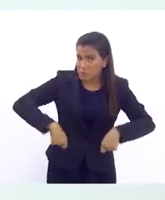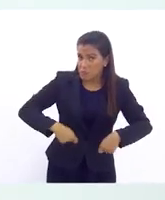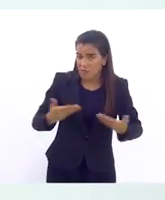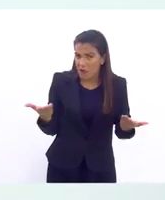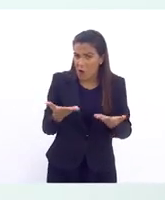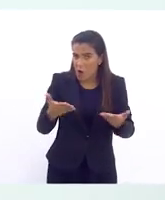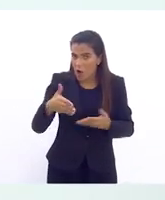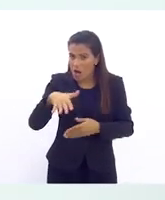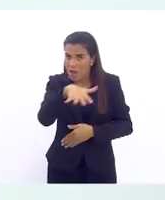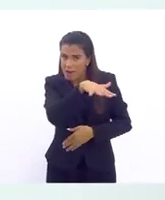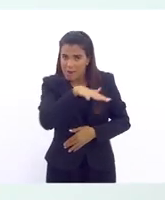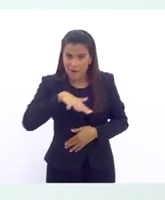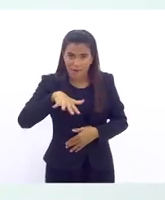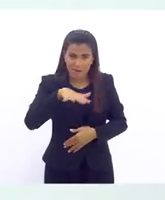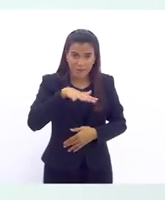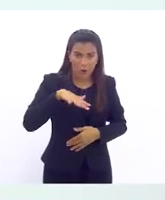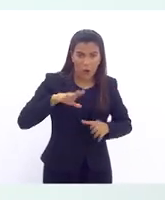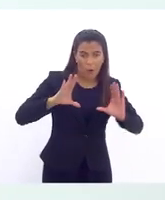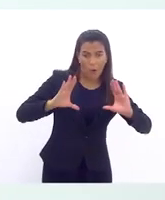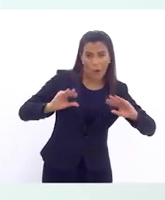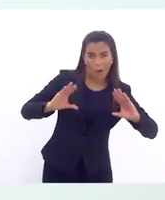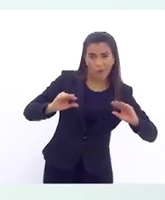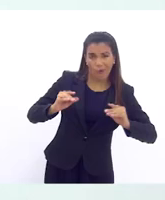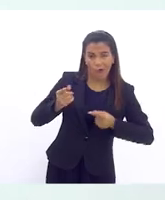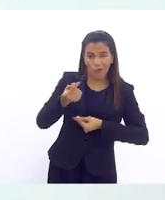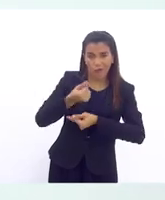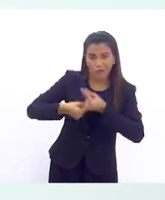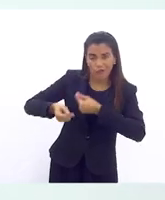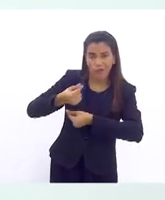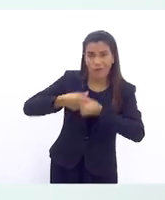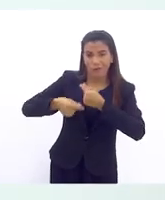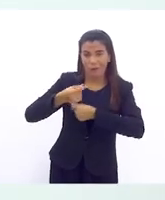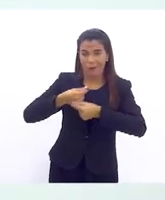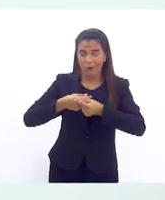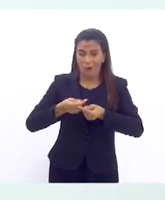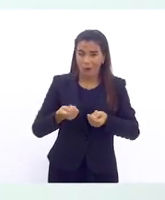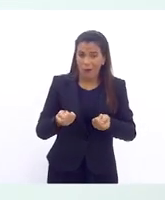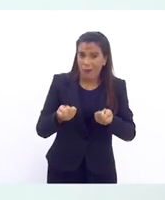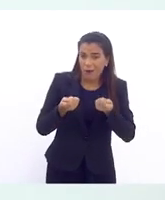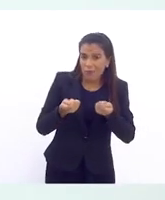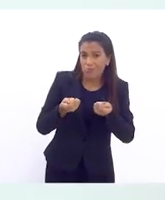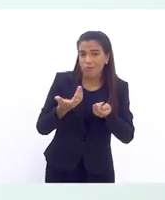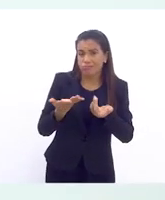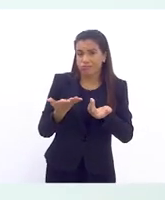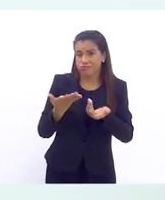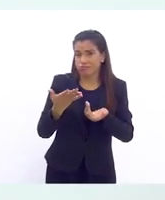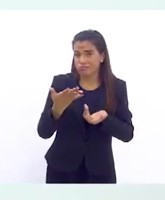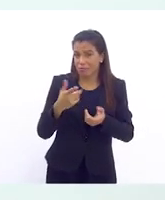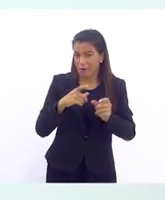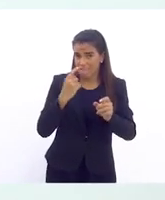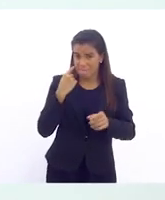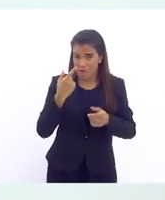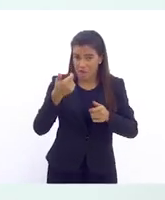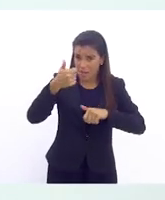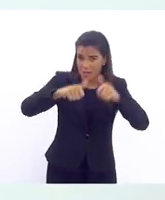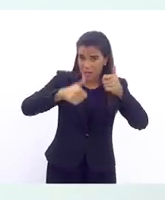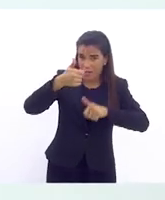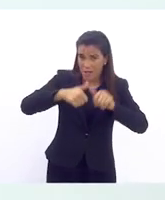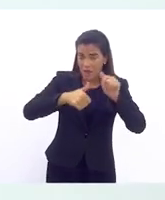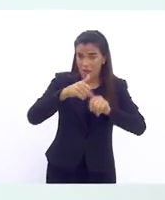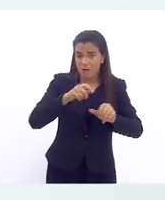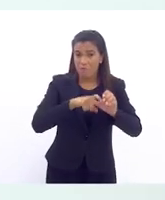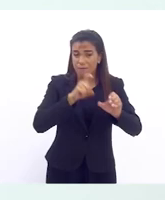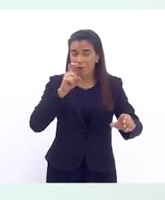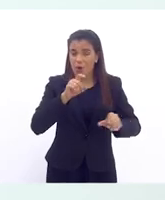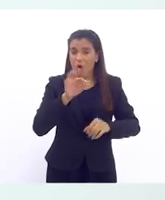atual de maior conforto fiscal e econômico dos estados do Rio de Janeiro a gente Rever essa desvinculações Será que o fundria